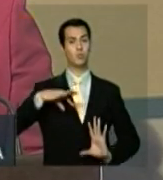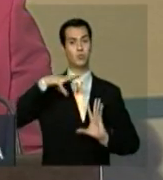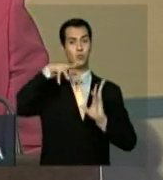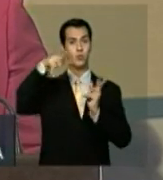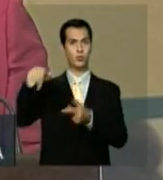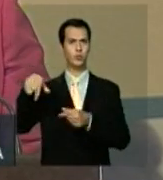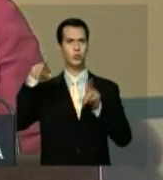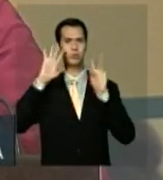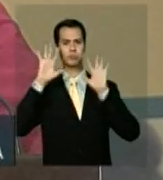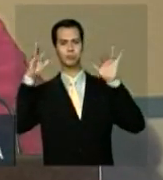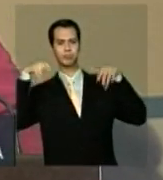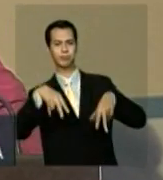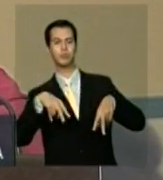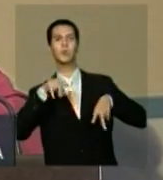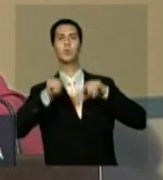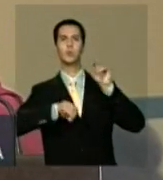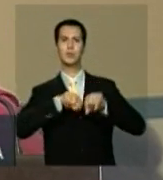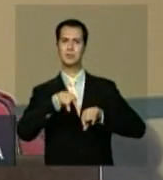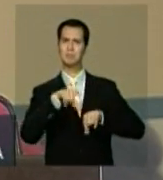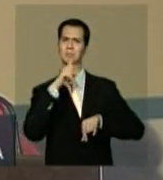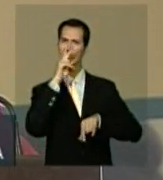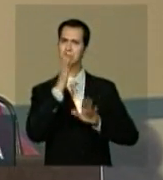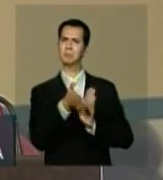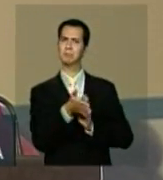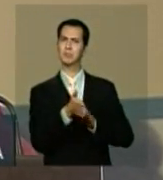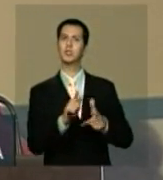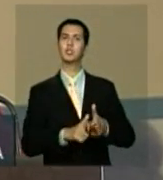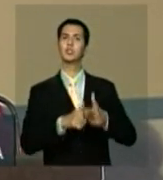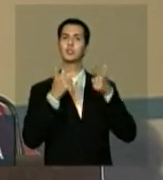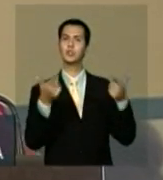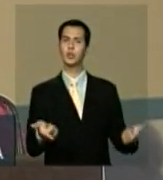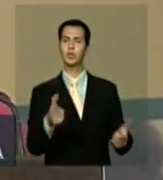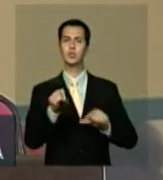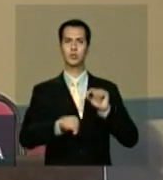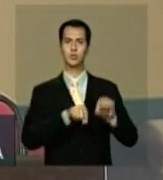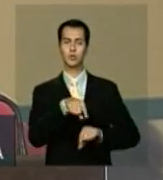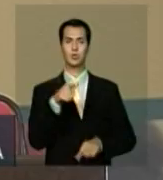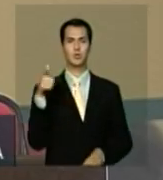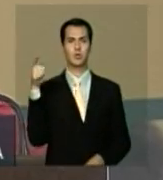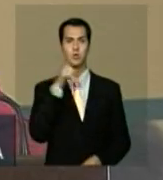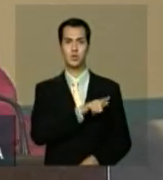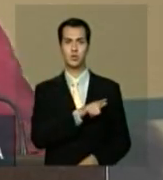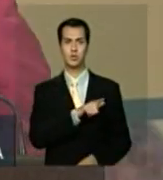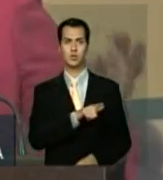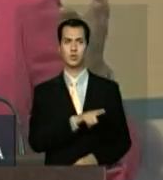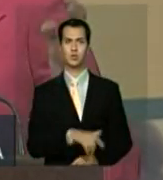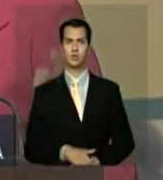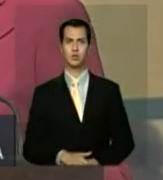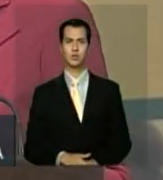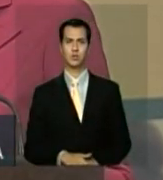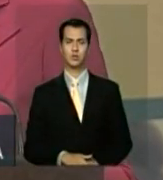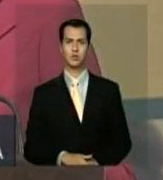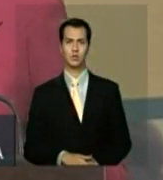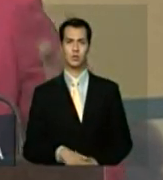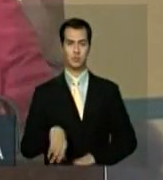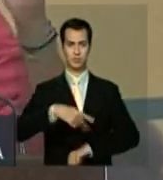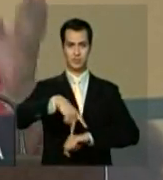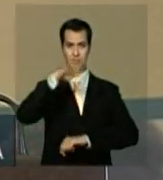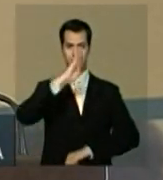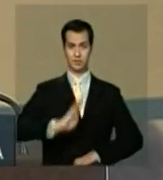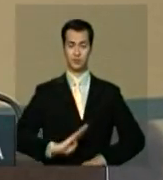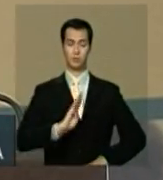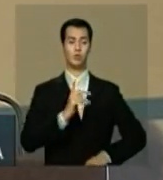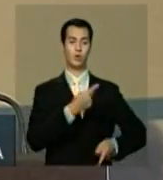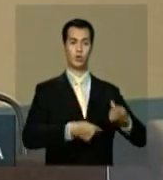é muito bem sucedido no fato de conseguir ao mesmo tempo em que o país cresce